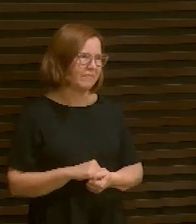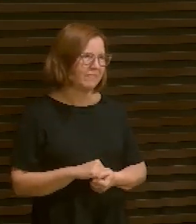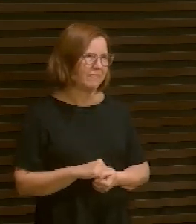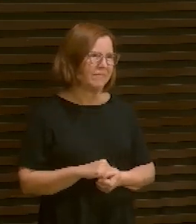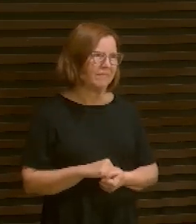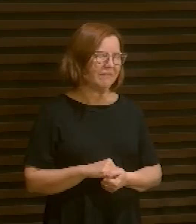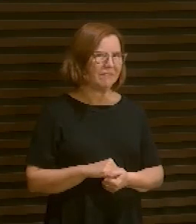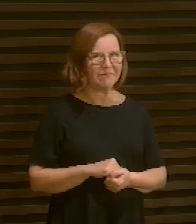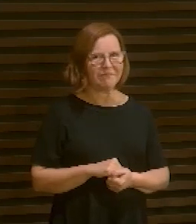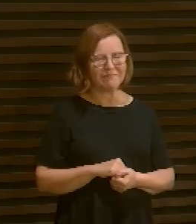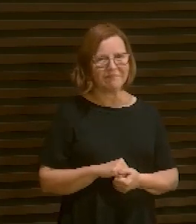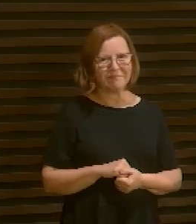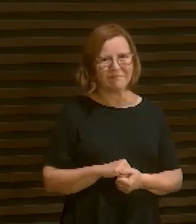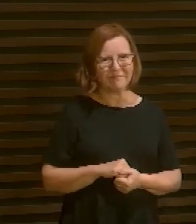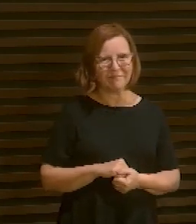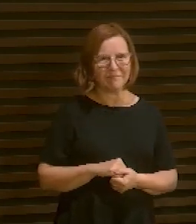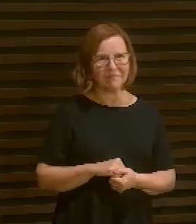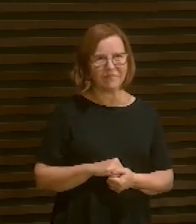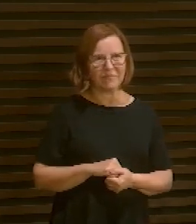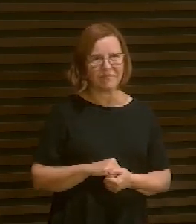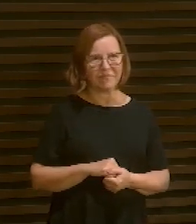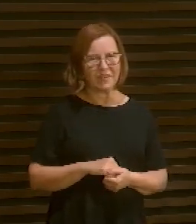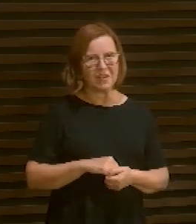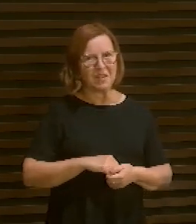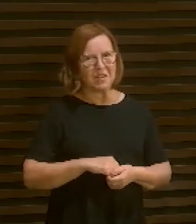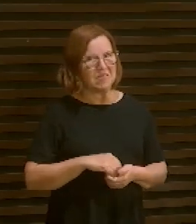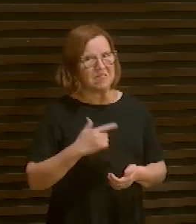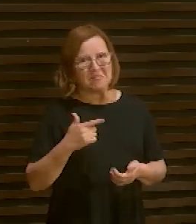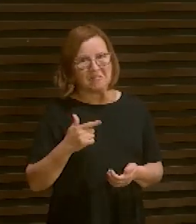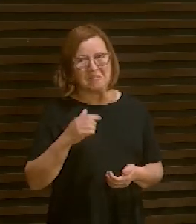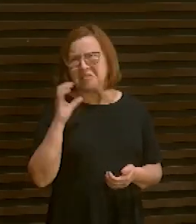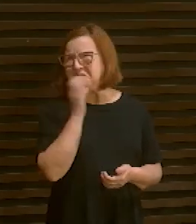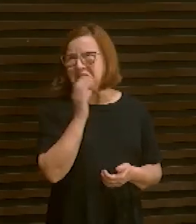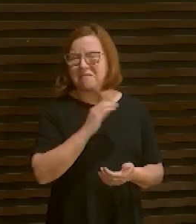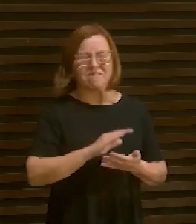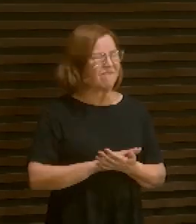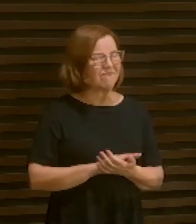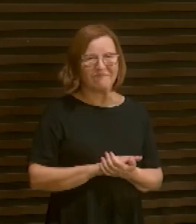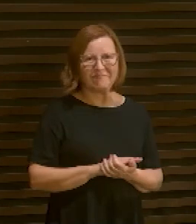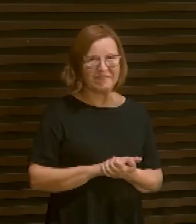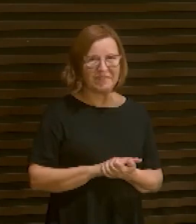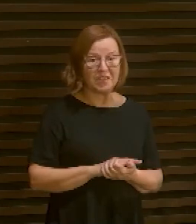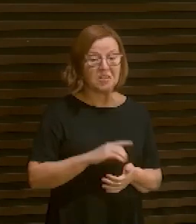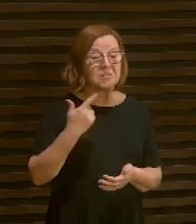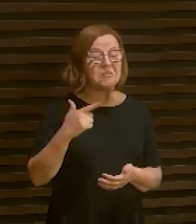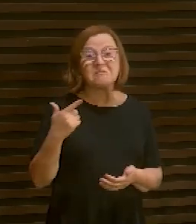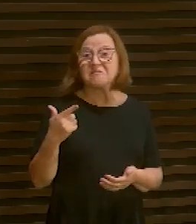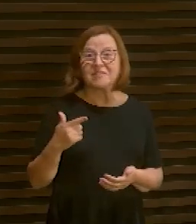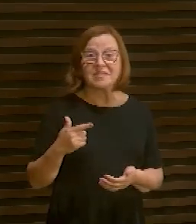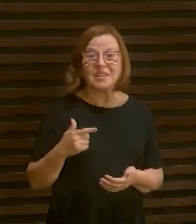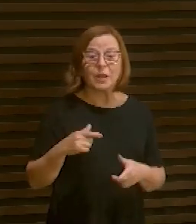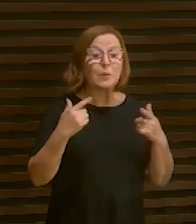No mundo real, ele não tinha pressa, não havia para onde ir,